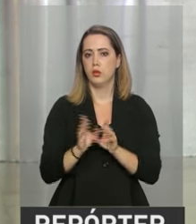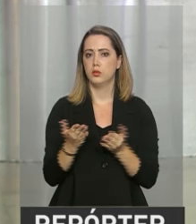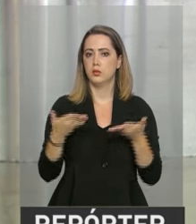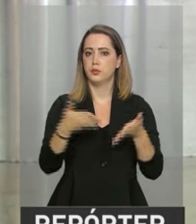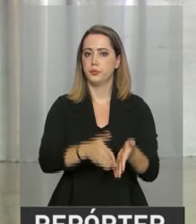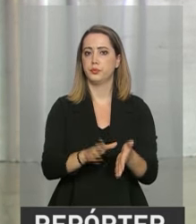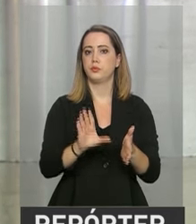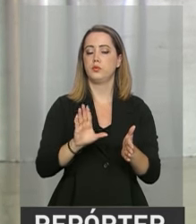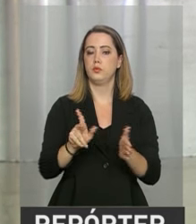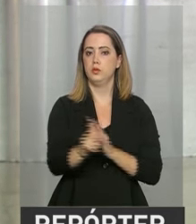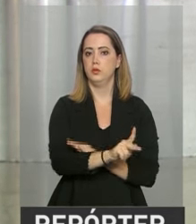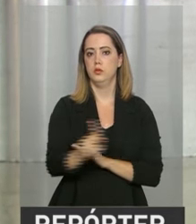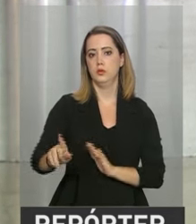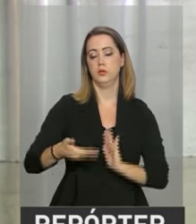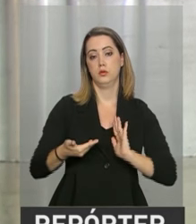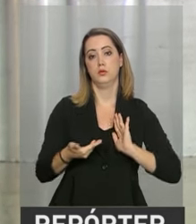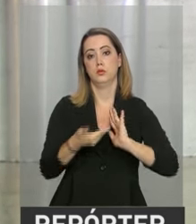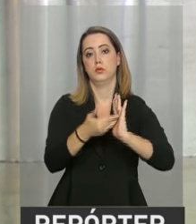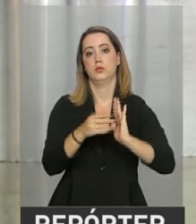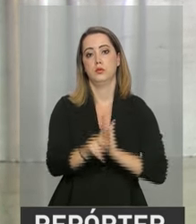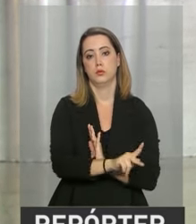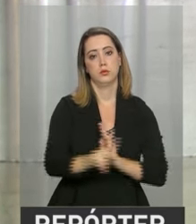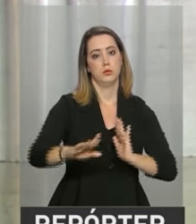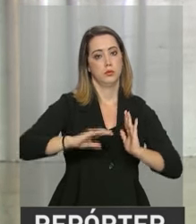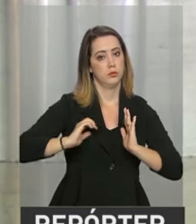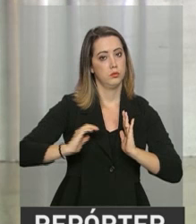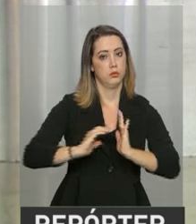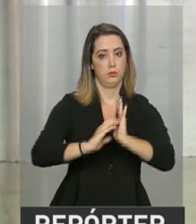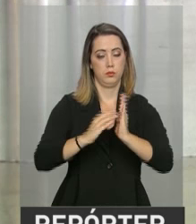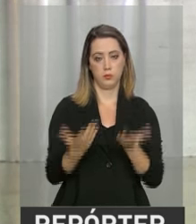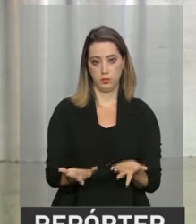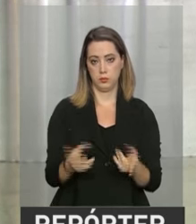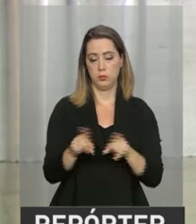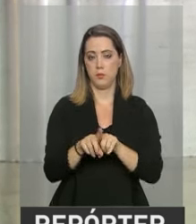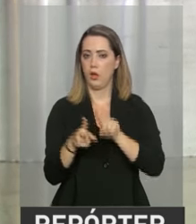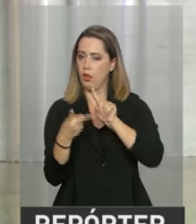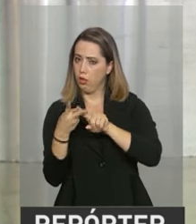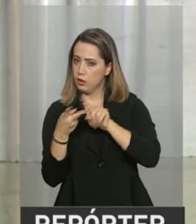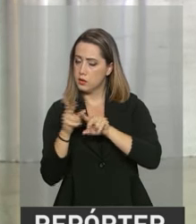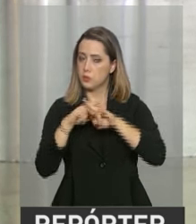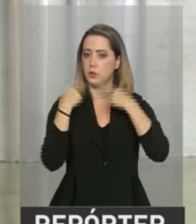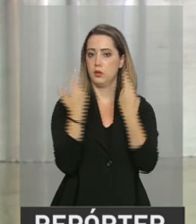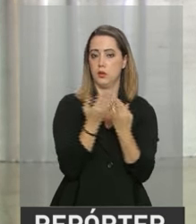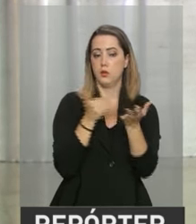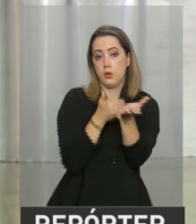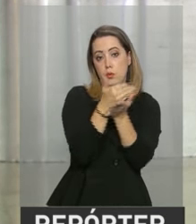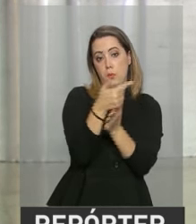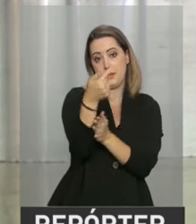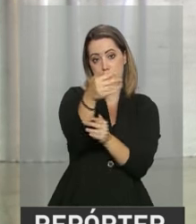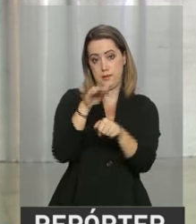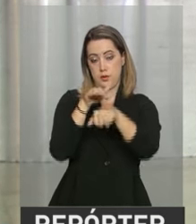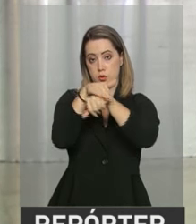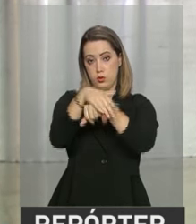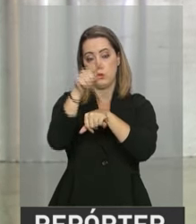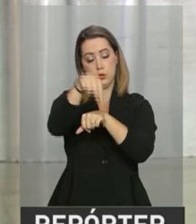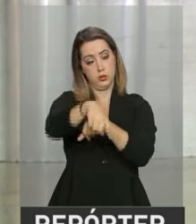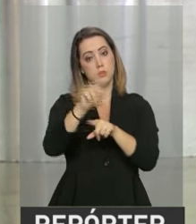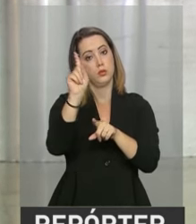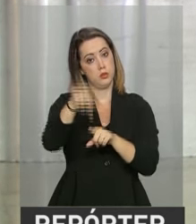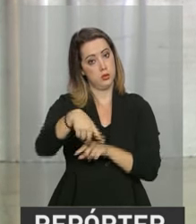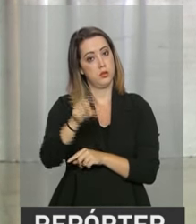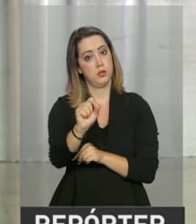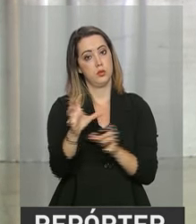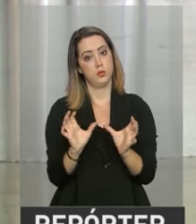da Câmara, Rodrigo Maia, e do Senado, Renan Calheiros. Já a segunda reunião está prevista para começar às 7 da noite e esta é com